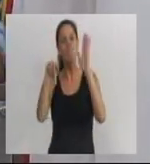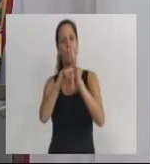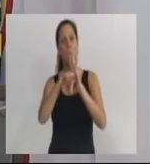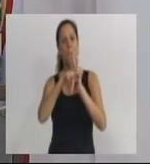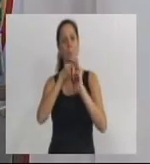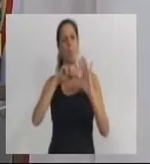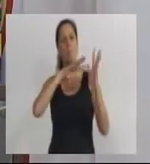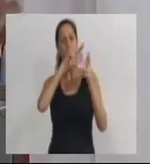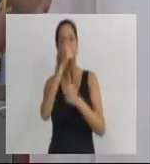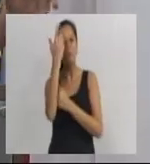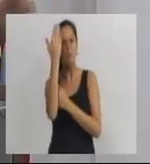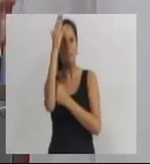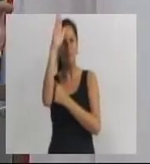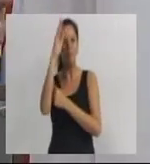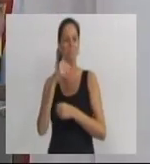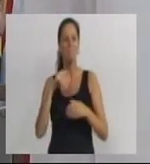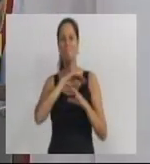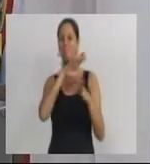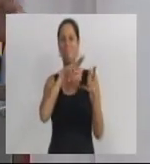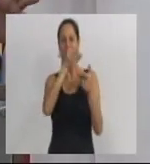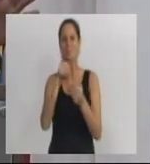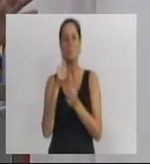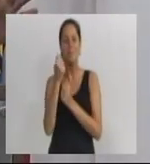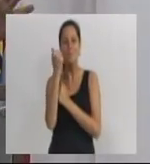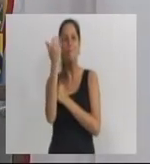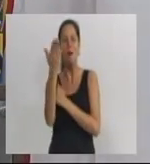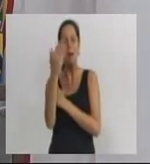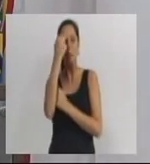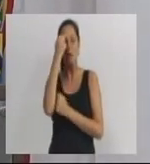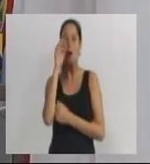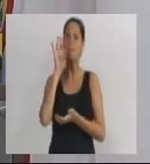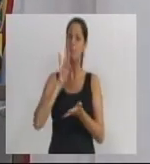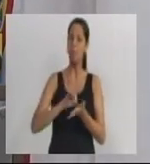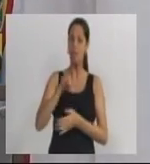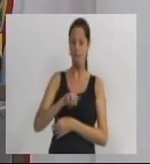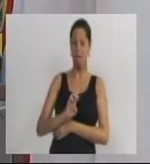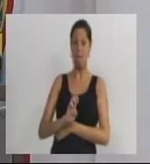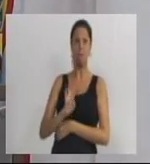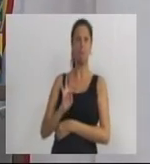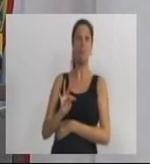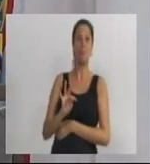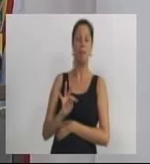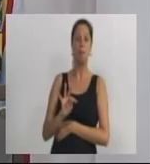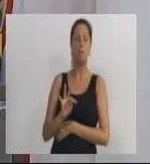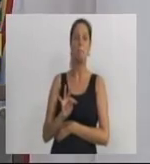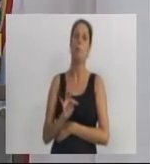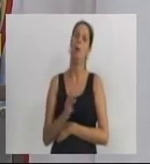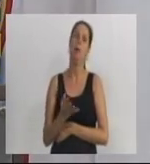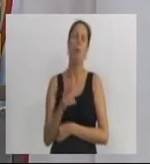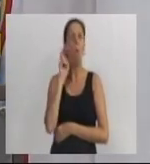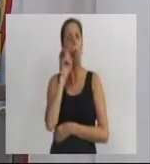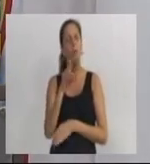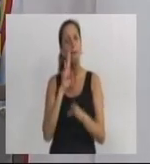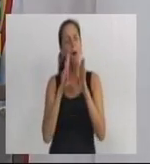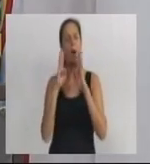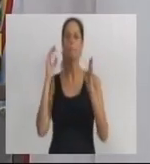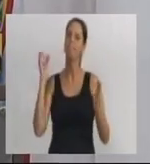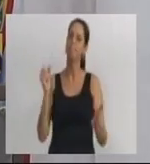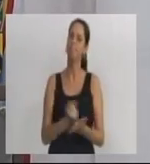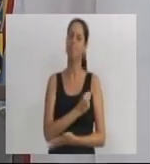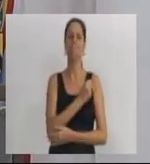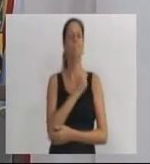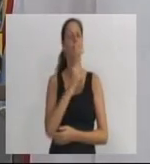fui pesquisar na internet, que, porra, acharam um ET. Né? E não era nada verdade. Não era verdade, então, em vez de quando eles